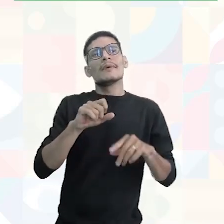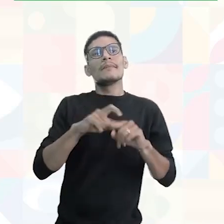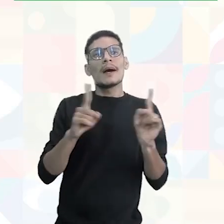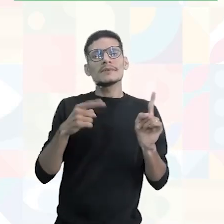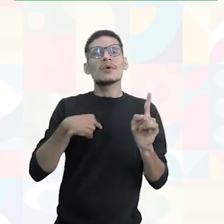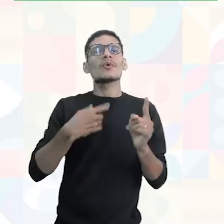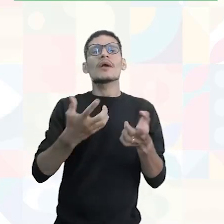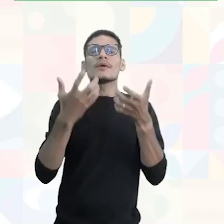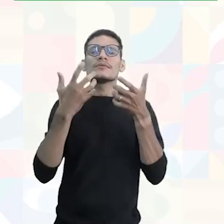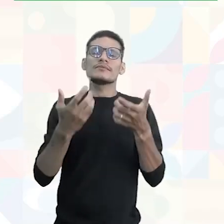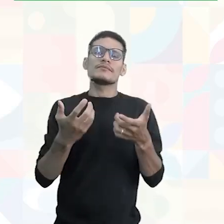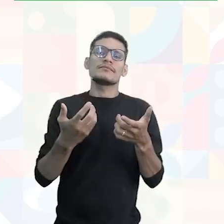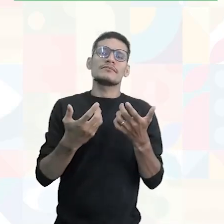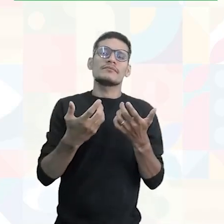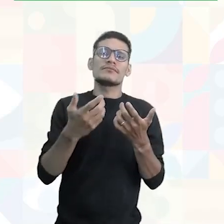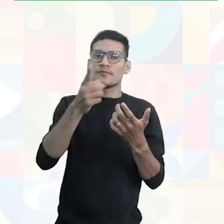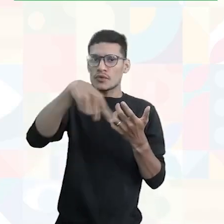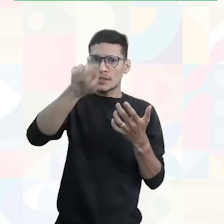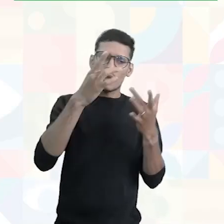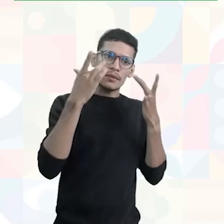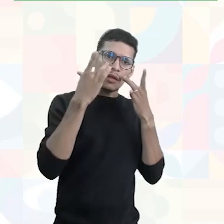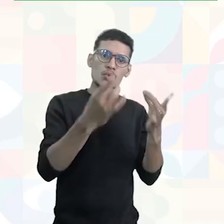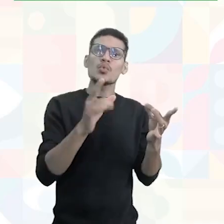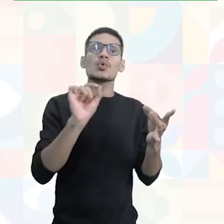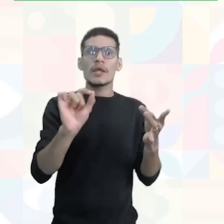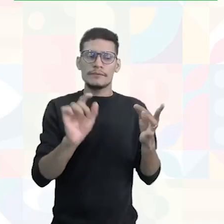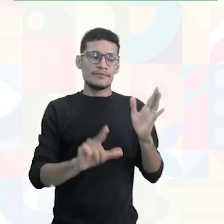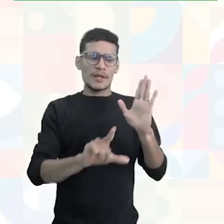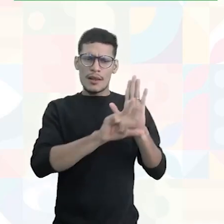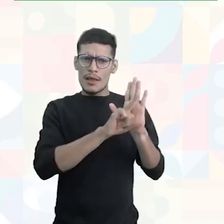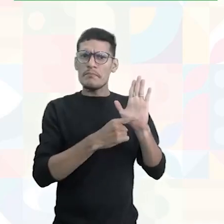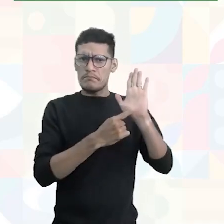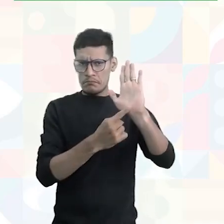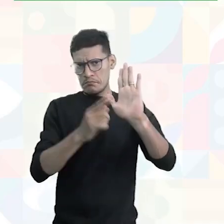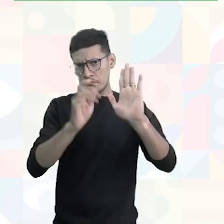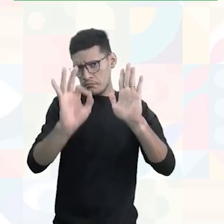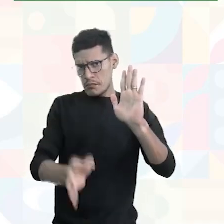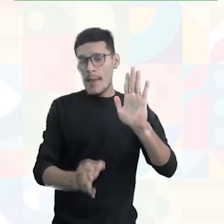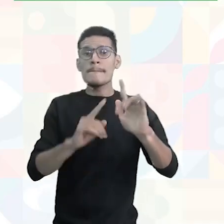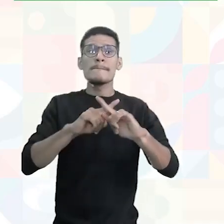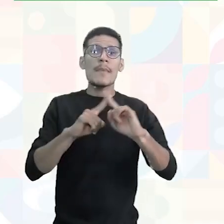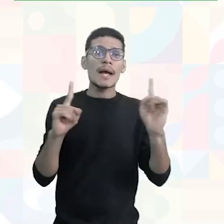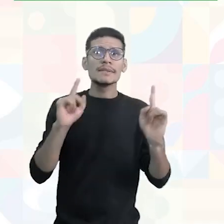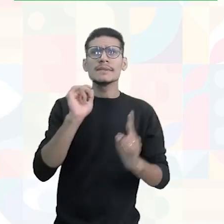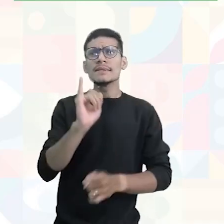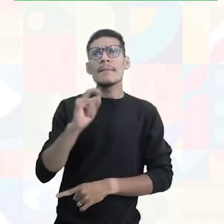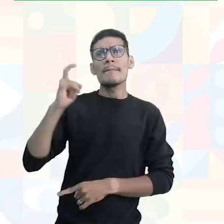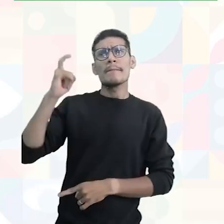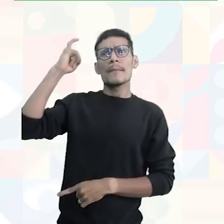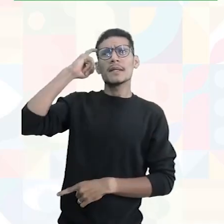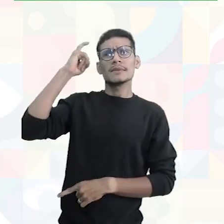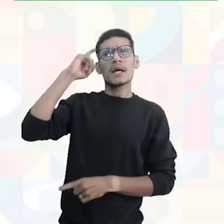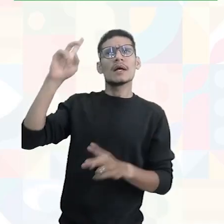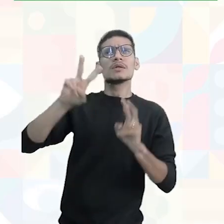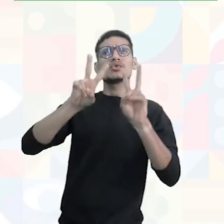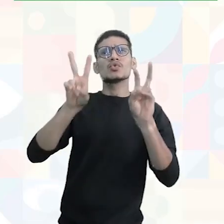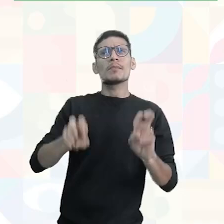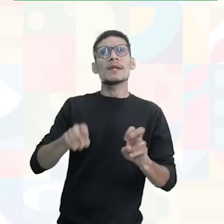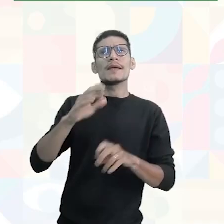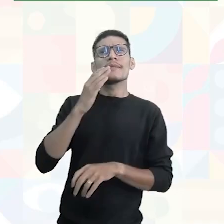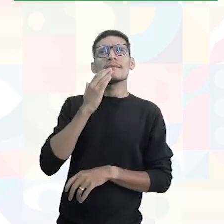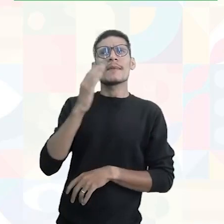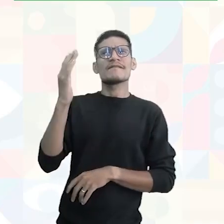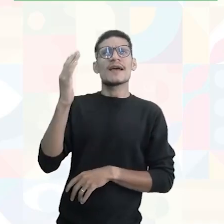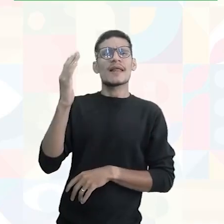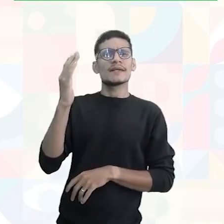seguinte perspectiva. A lei, ela traz esse aspecto, mas se a gente pensar na perspectiva da